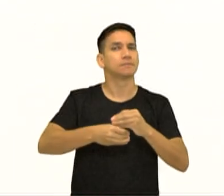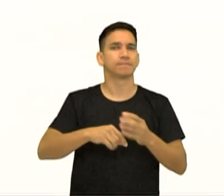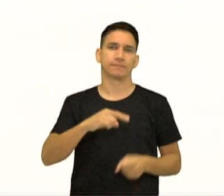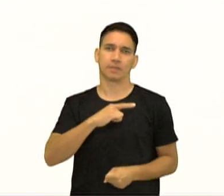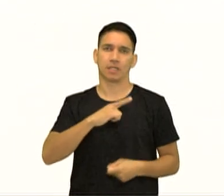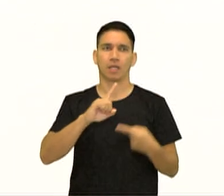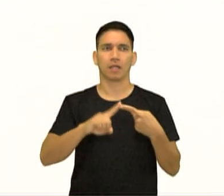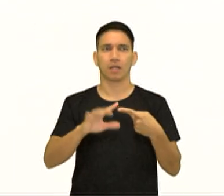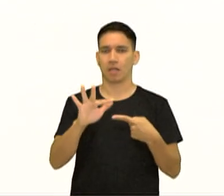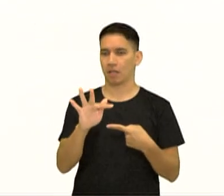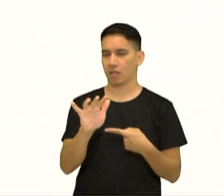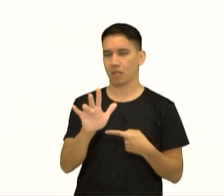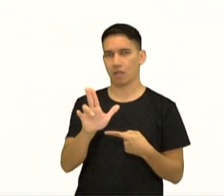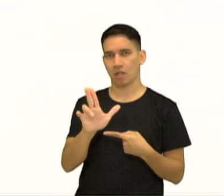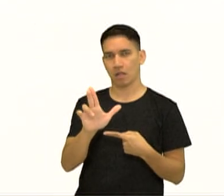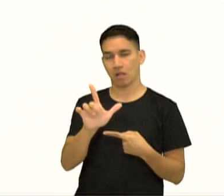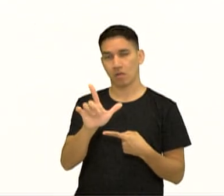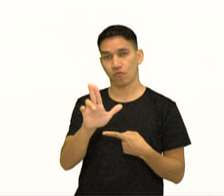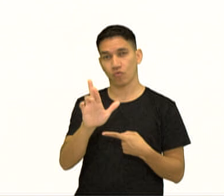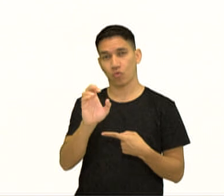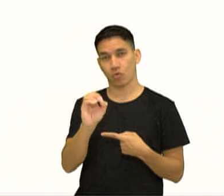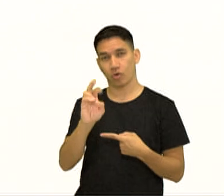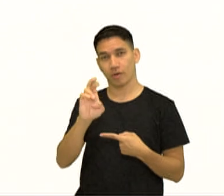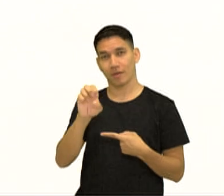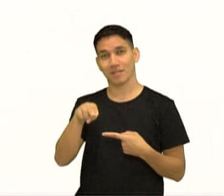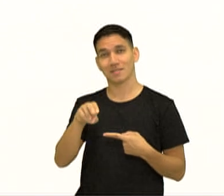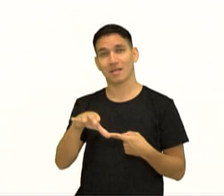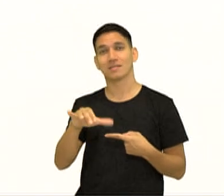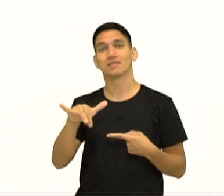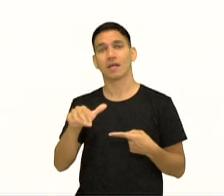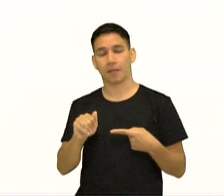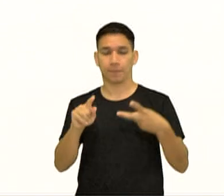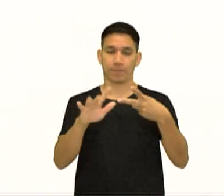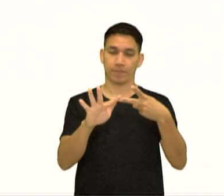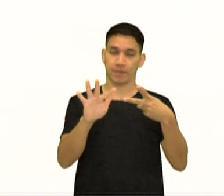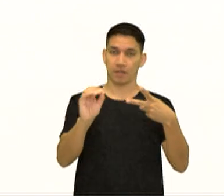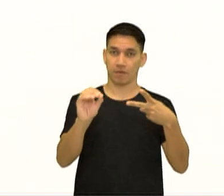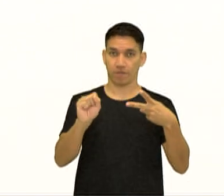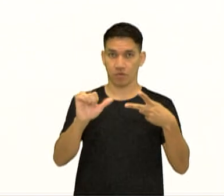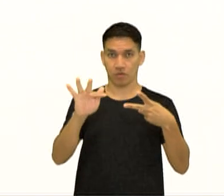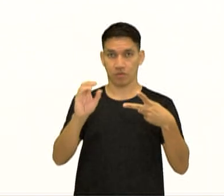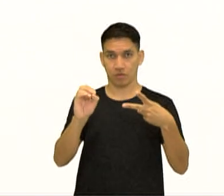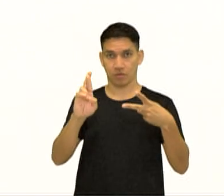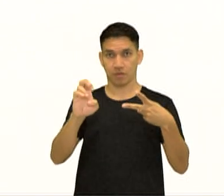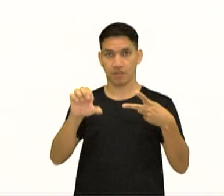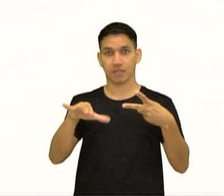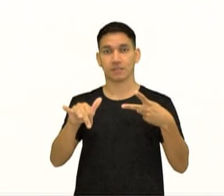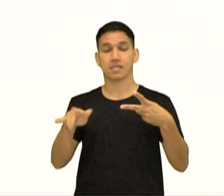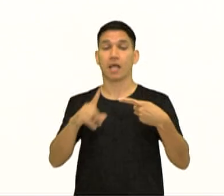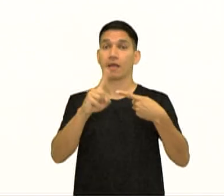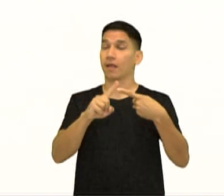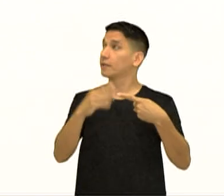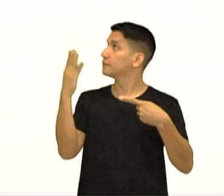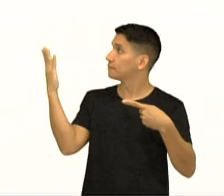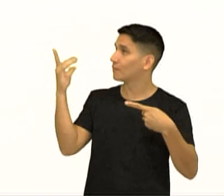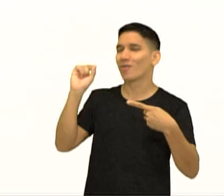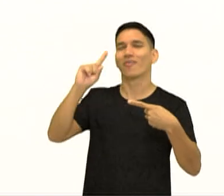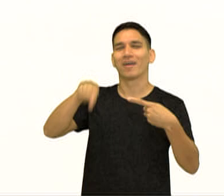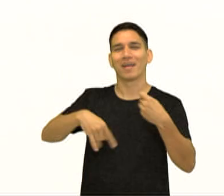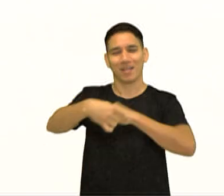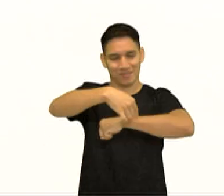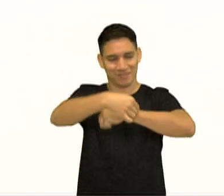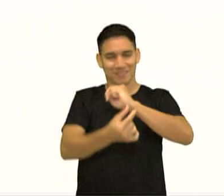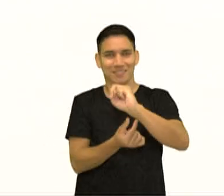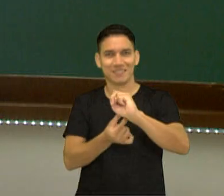de fluorescência e fosforescência. Aqui a gente tem um exemplo de fluorescência, que são essas